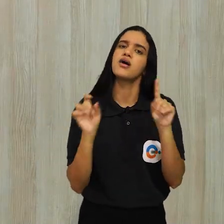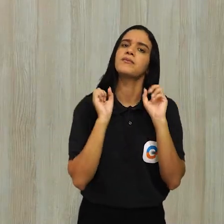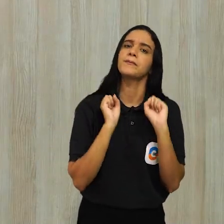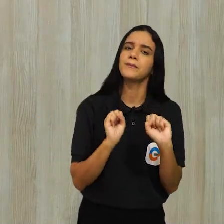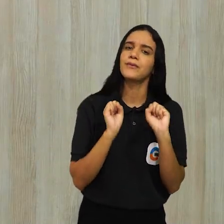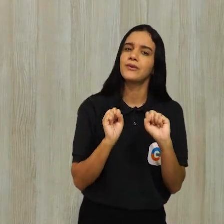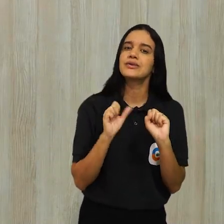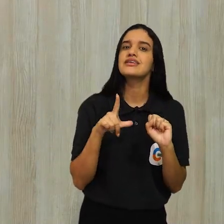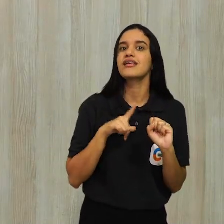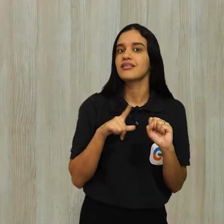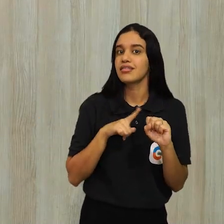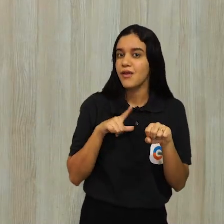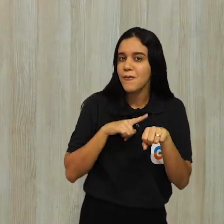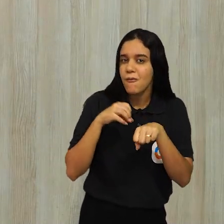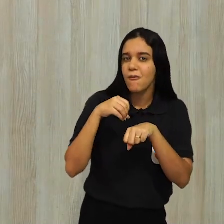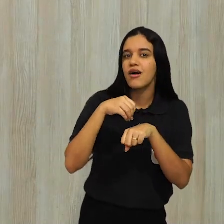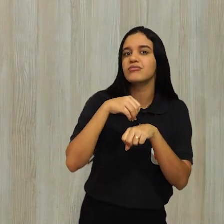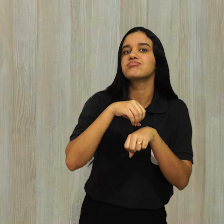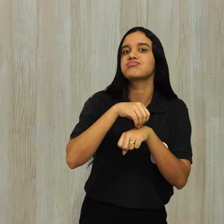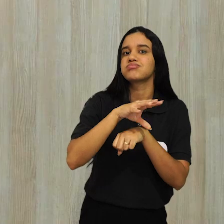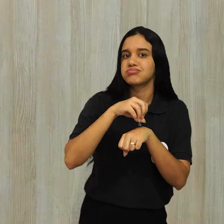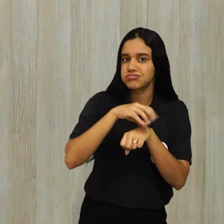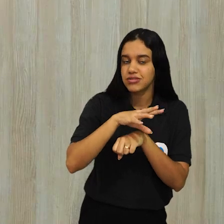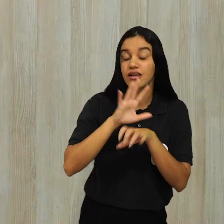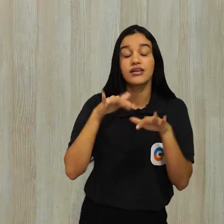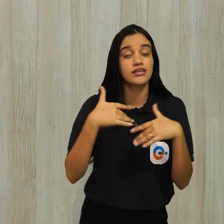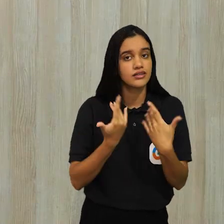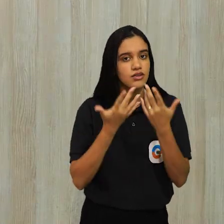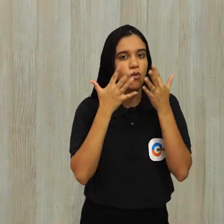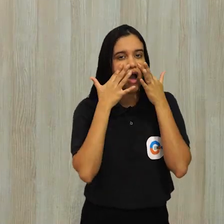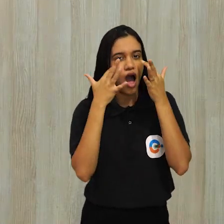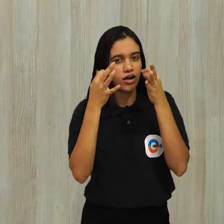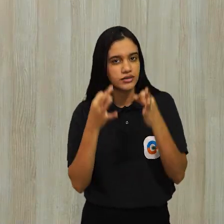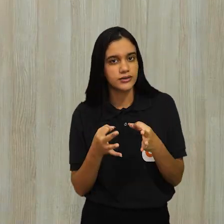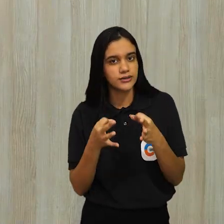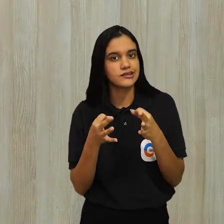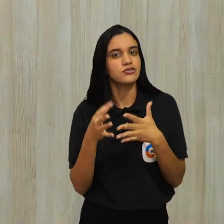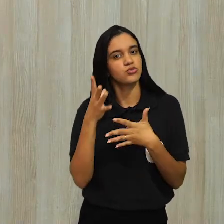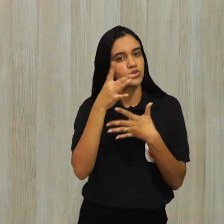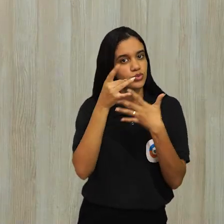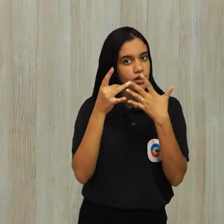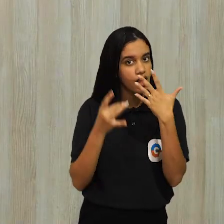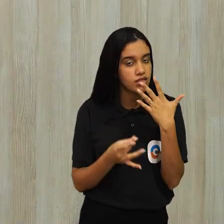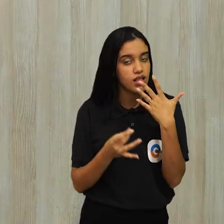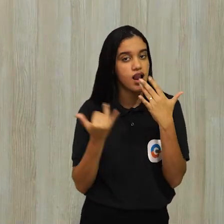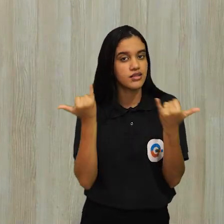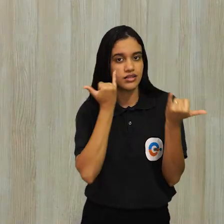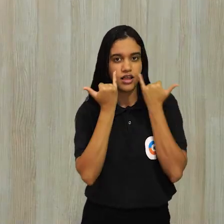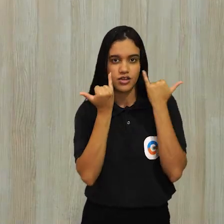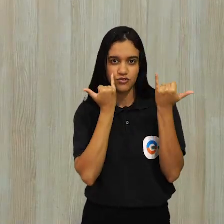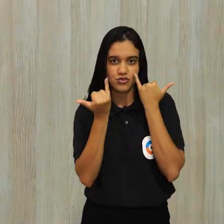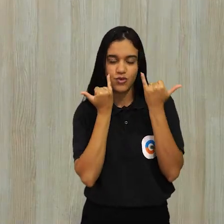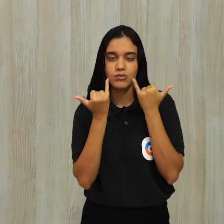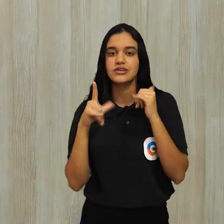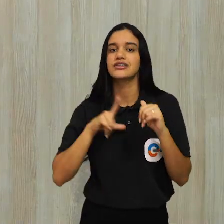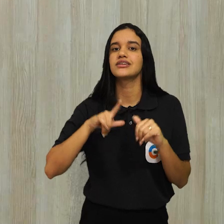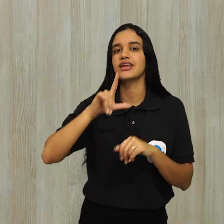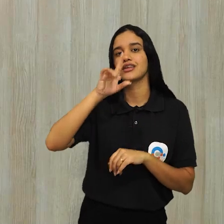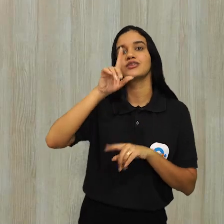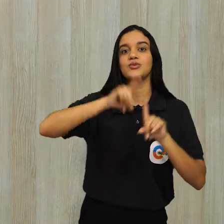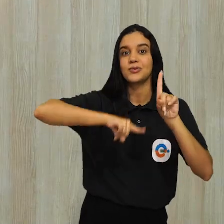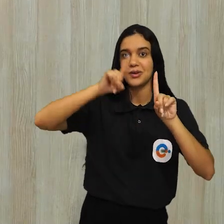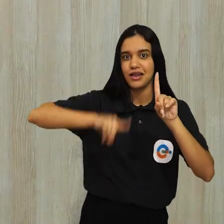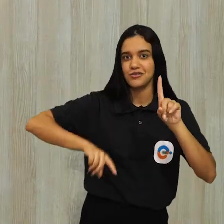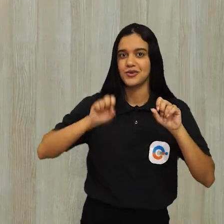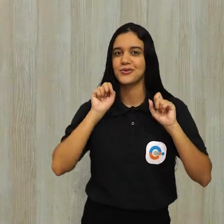pode ter casquinha de banana. Então, a gente tem que prestar muita atenção nos detalhes, nas informações que tem no